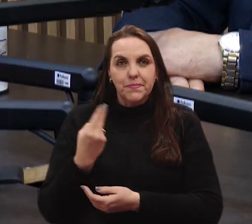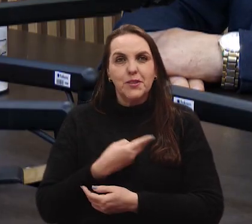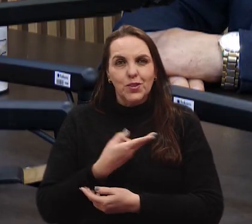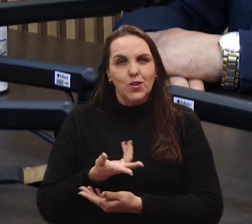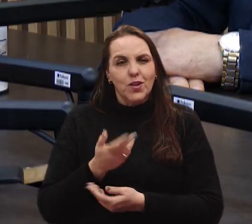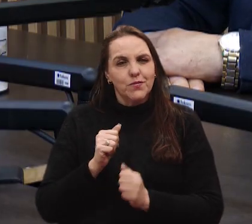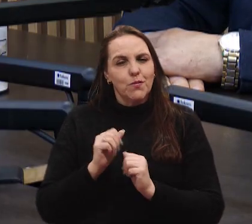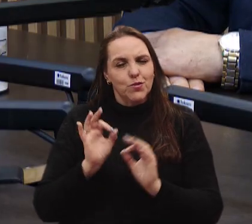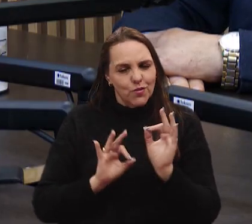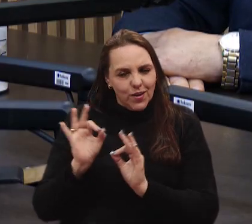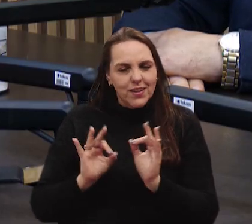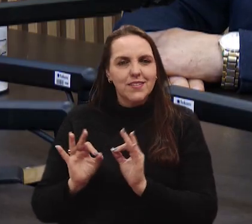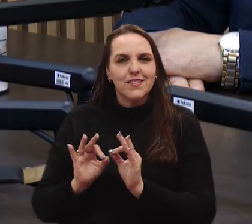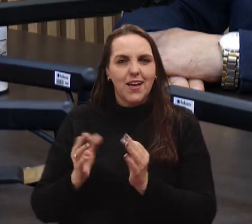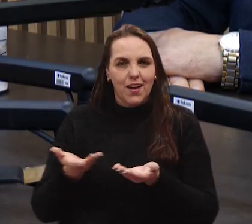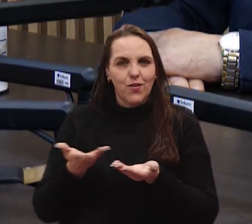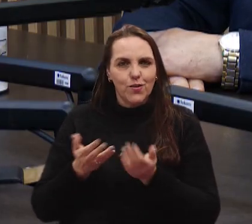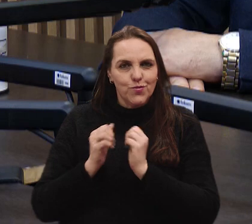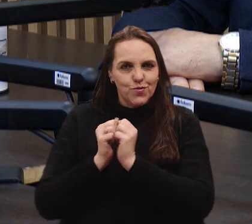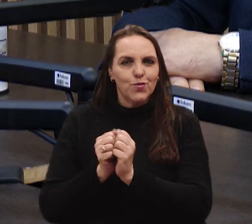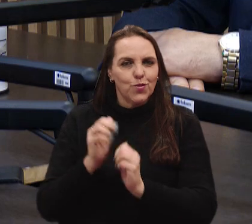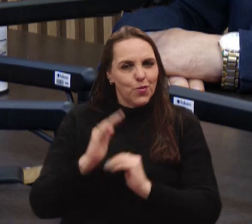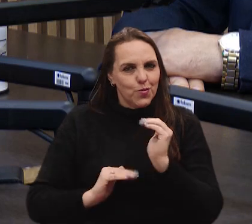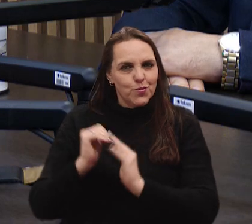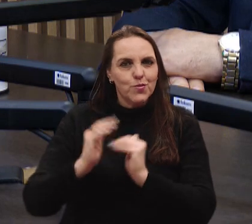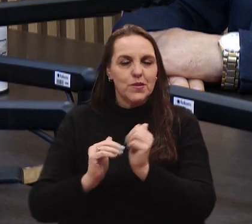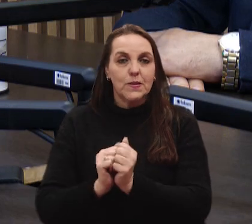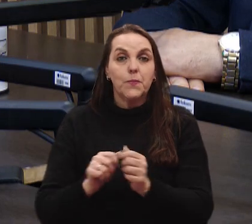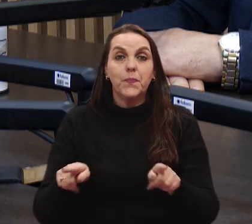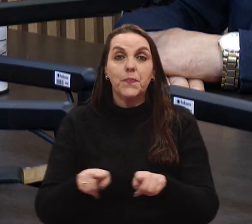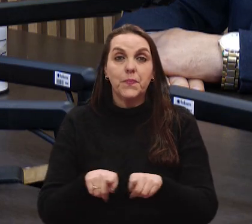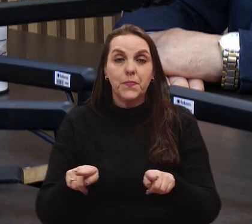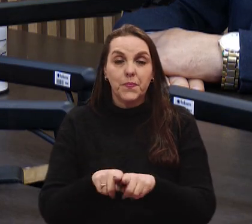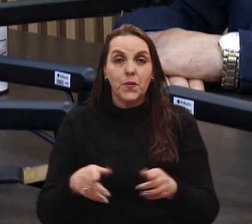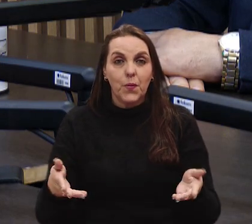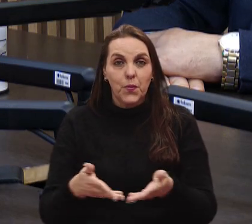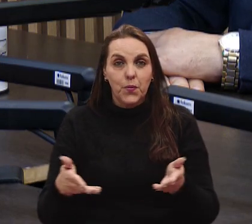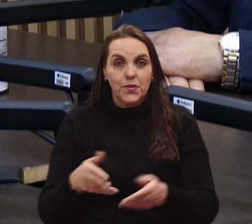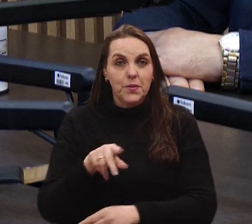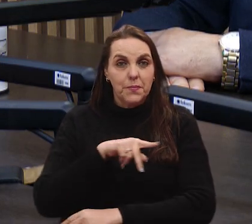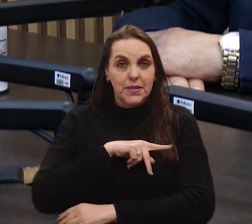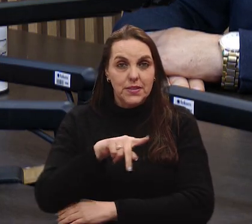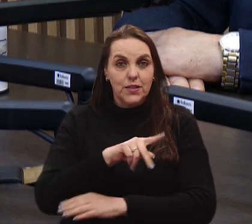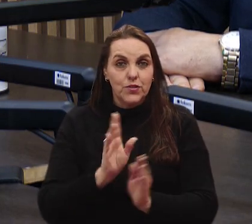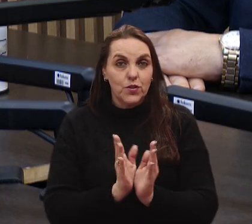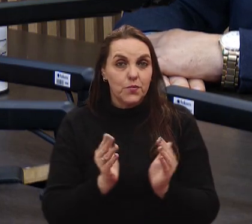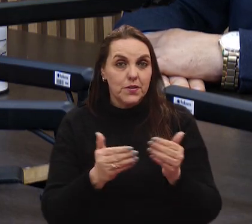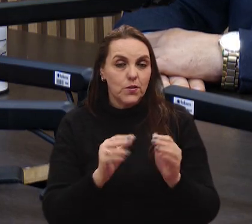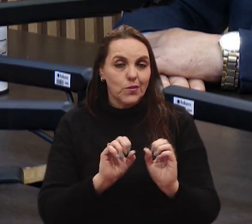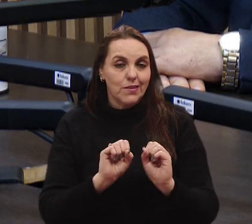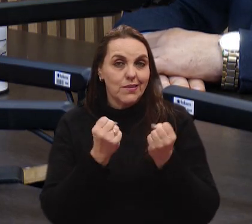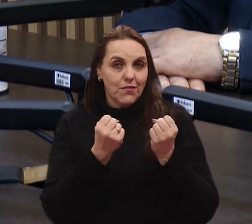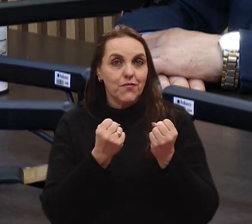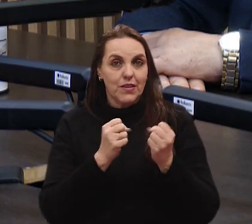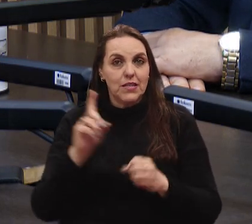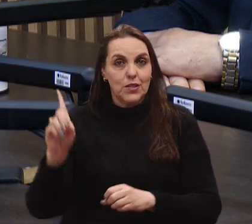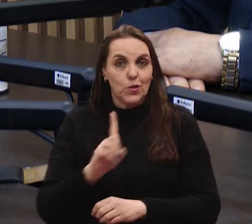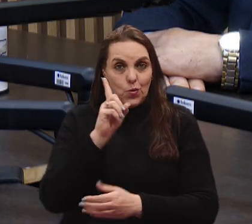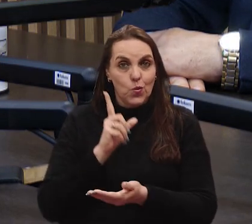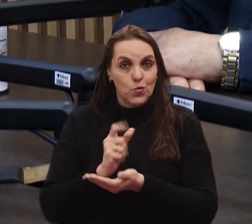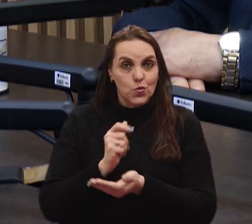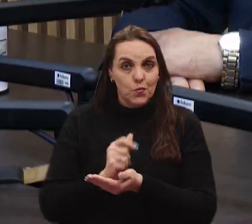para construir junto e dizer que nós estamos também hoje, Carol, presidindo a Comissão de Defesa do